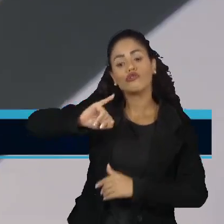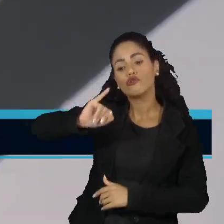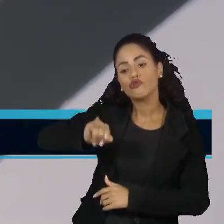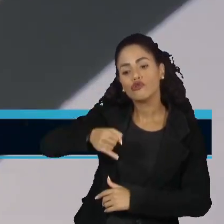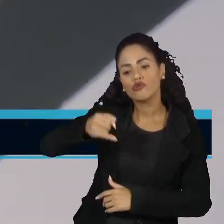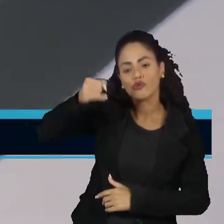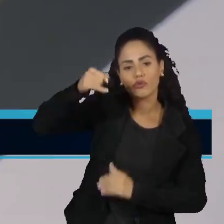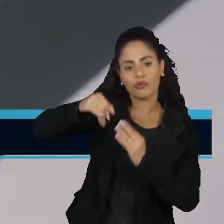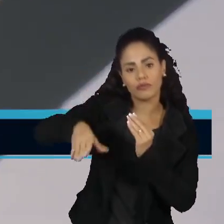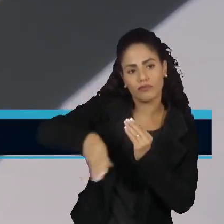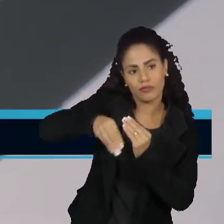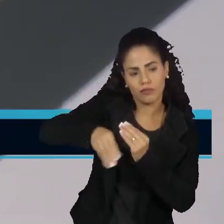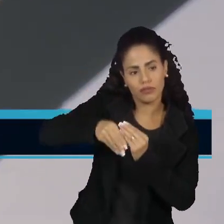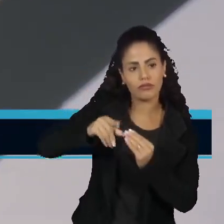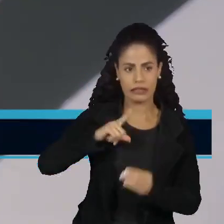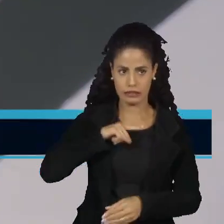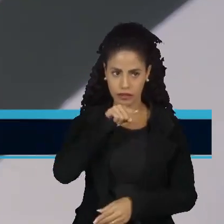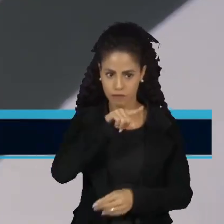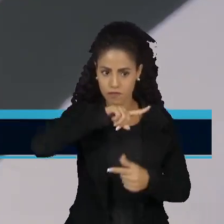também